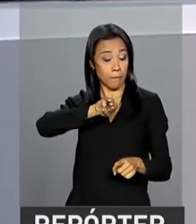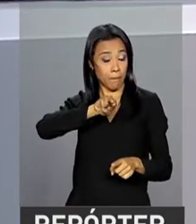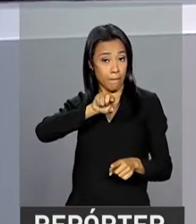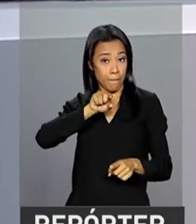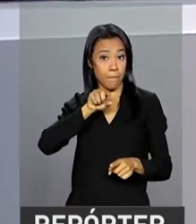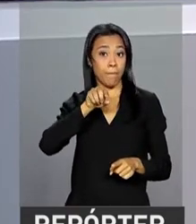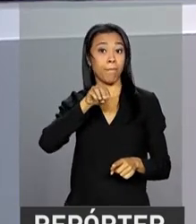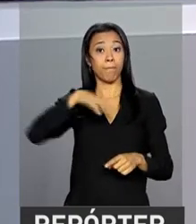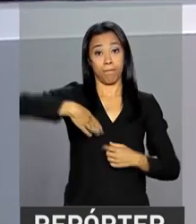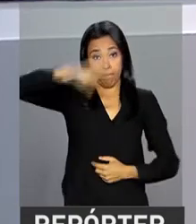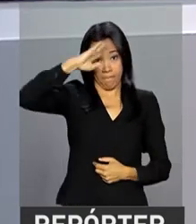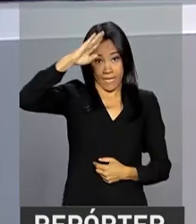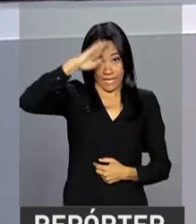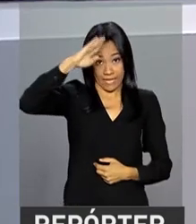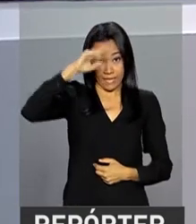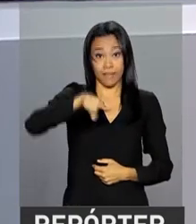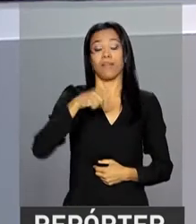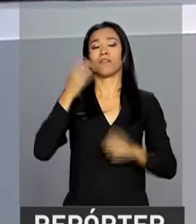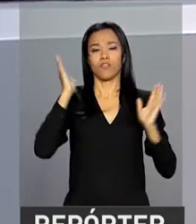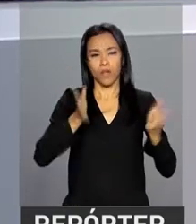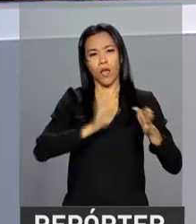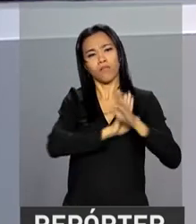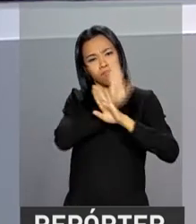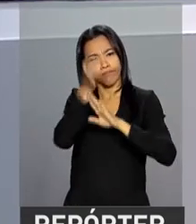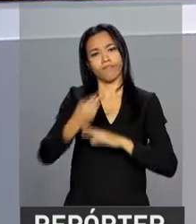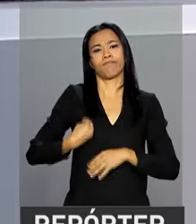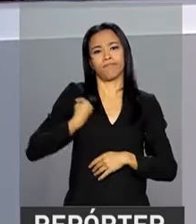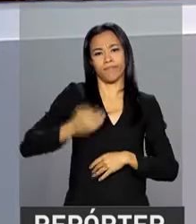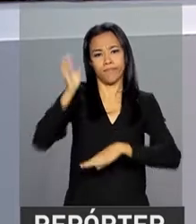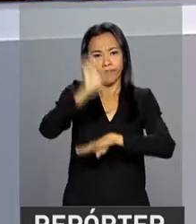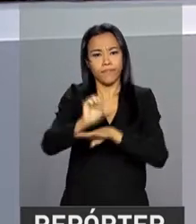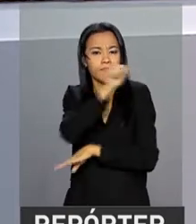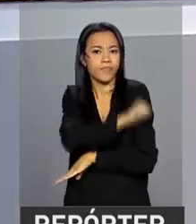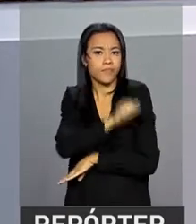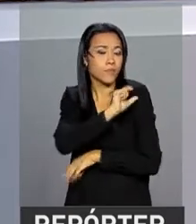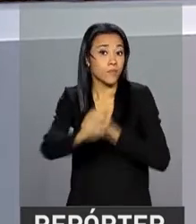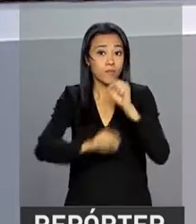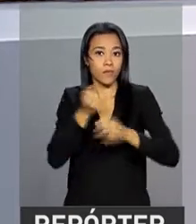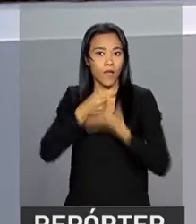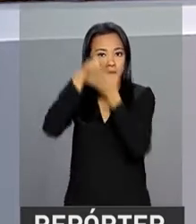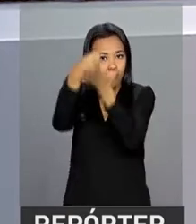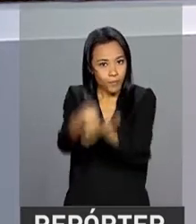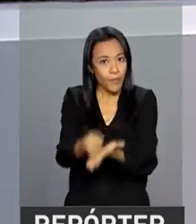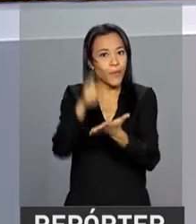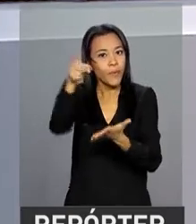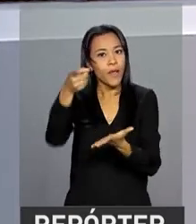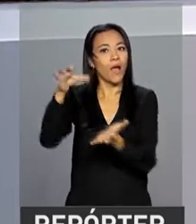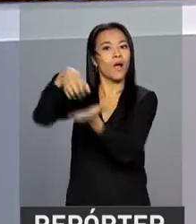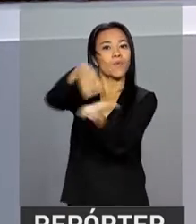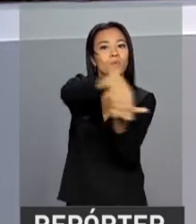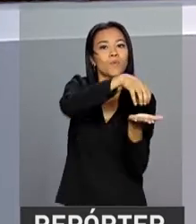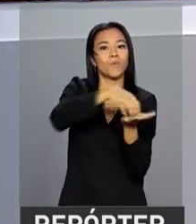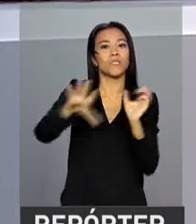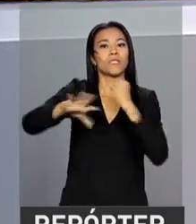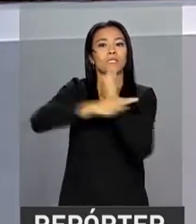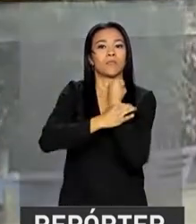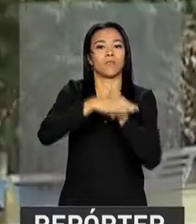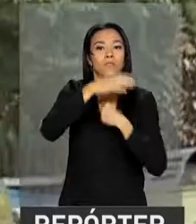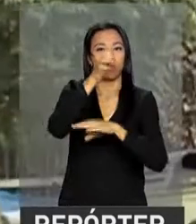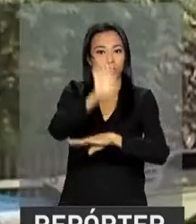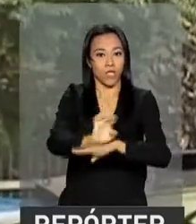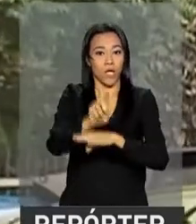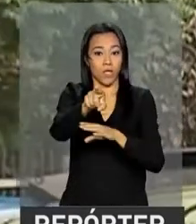forças armadas continuam na comunidade da rocinha no rio de janeiro em apoio aos órgãos de segurança pública do estado os militares